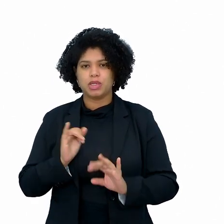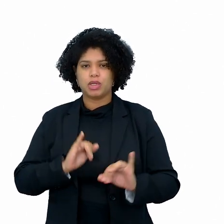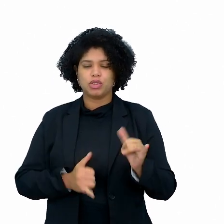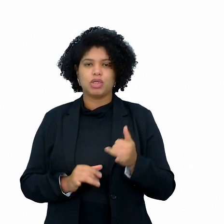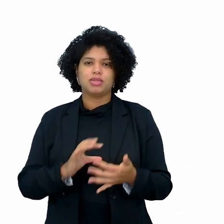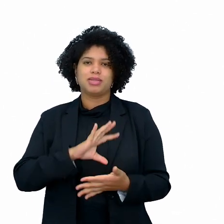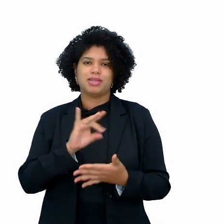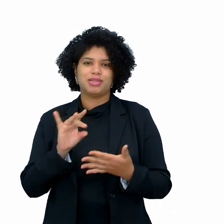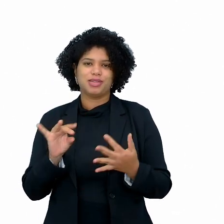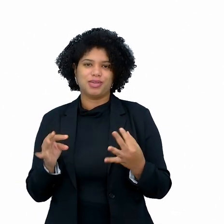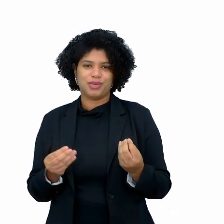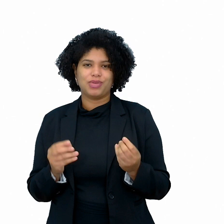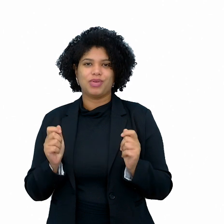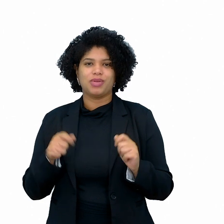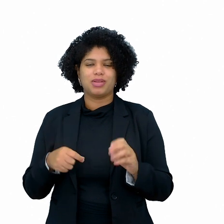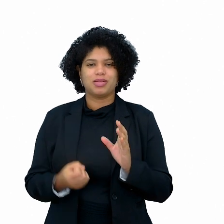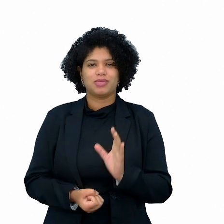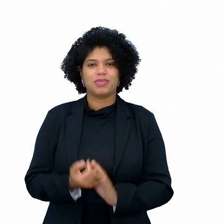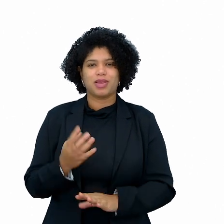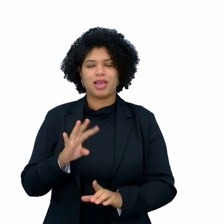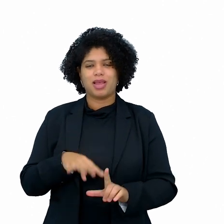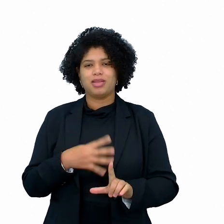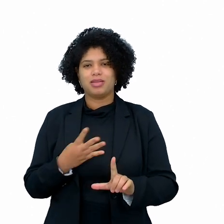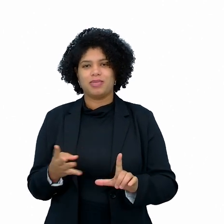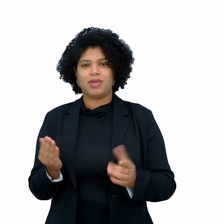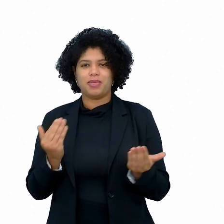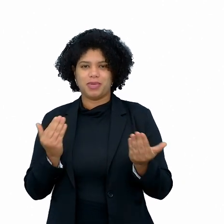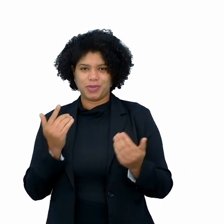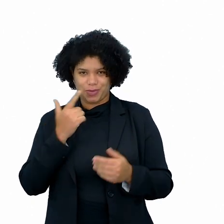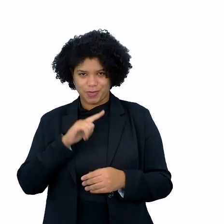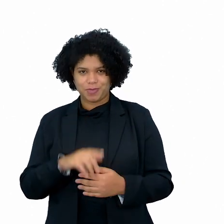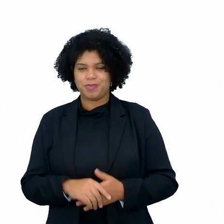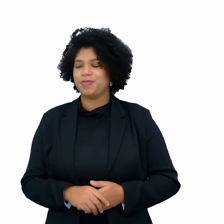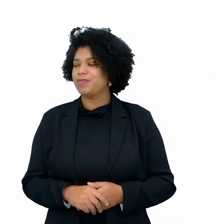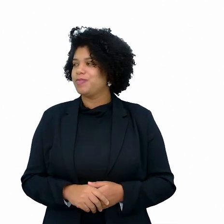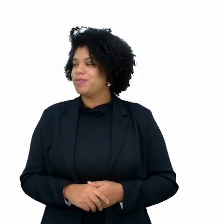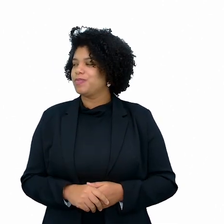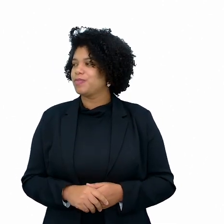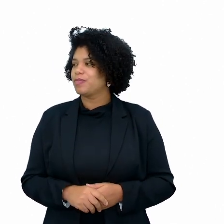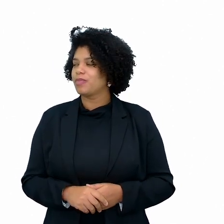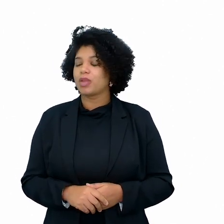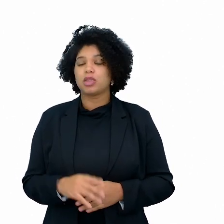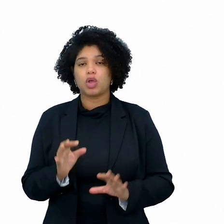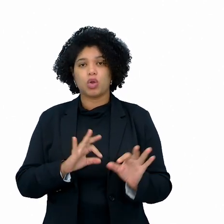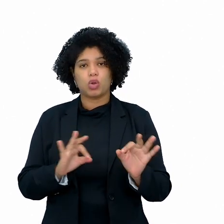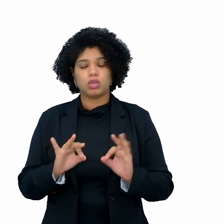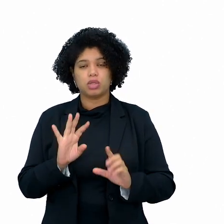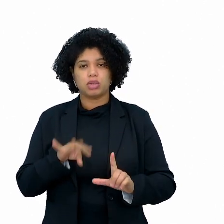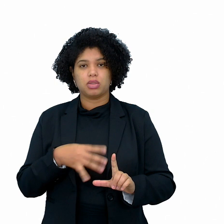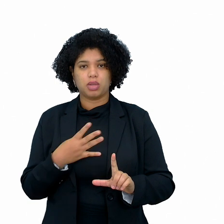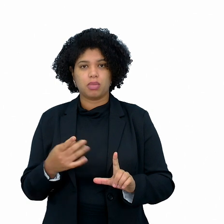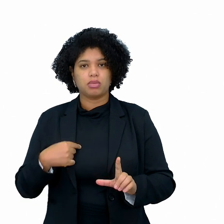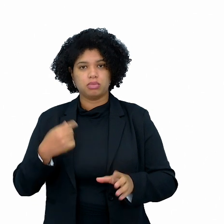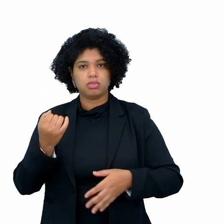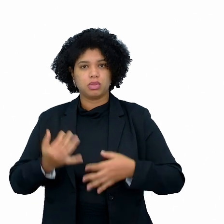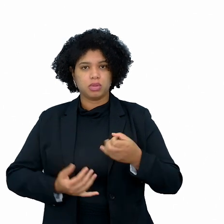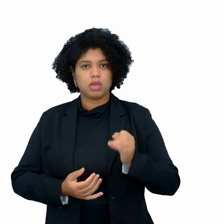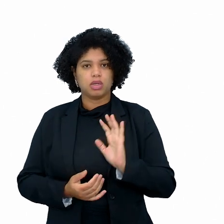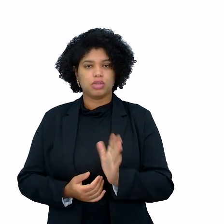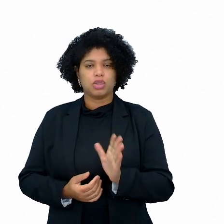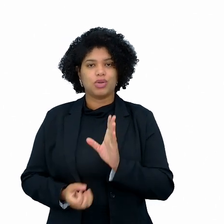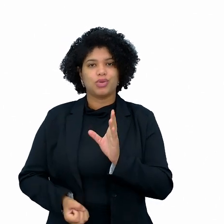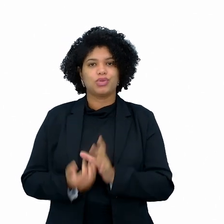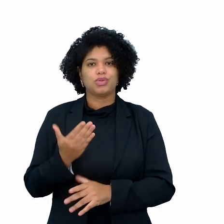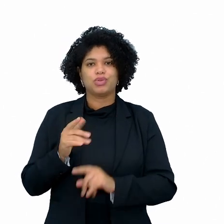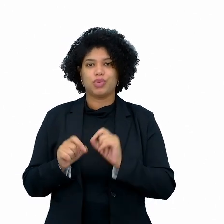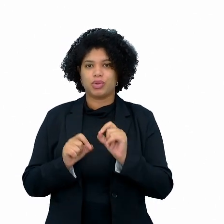isso eu posso montar uma tabela dessa para comparação. E a partir dessa organização da tabela, como já foi comentado,